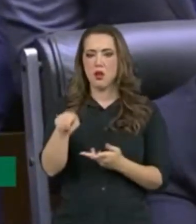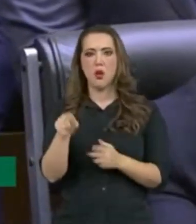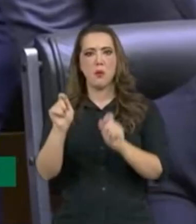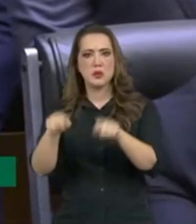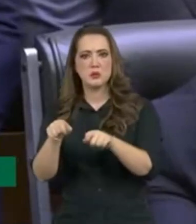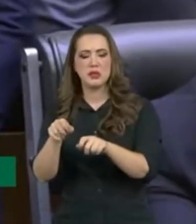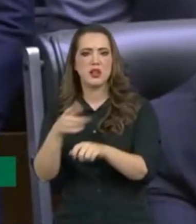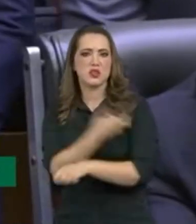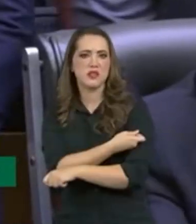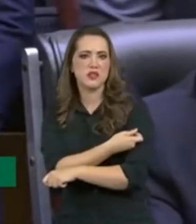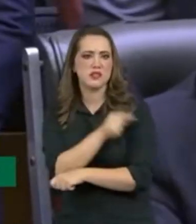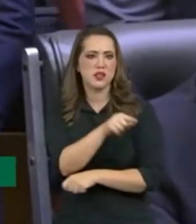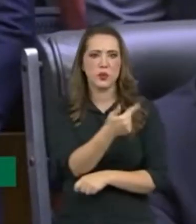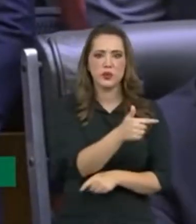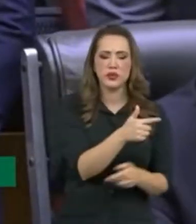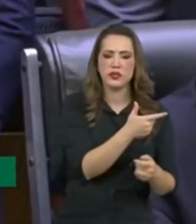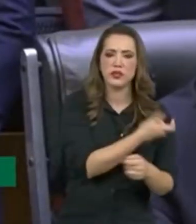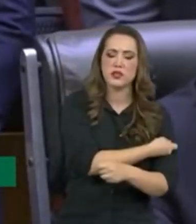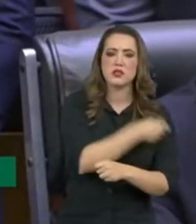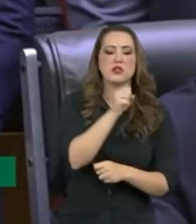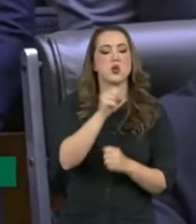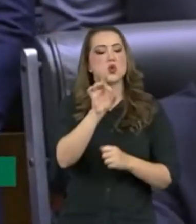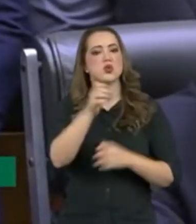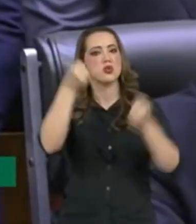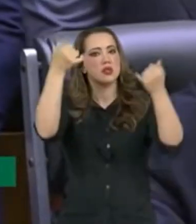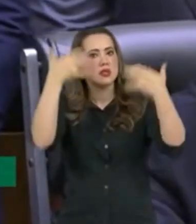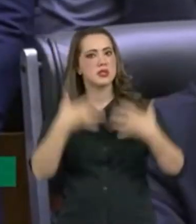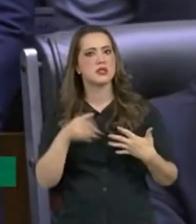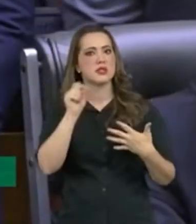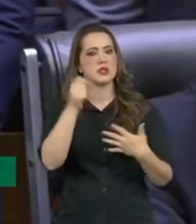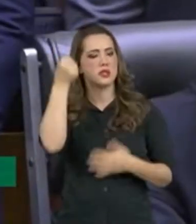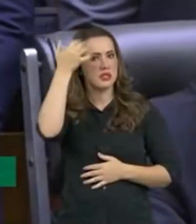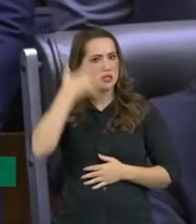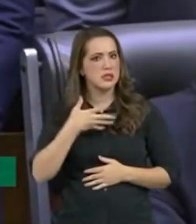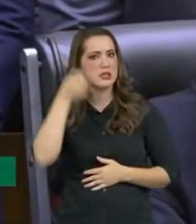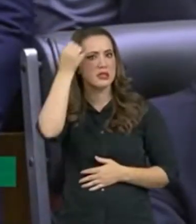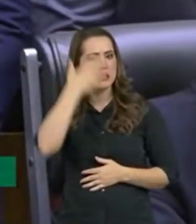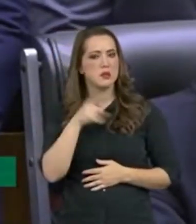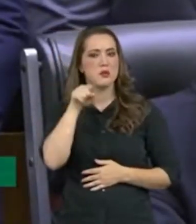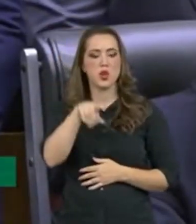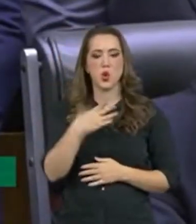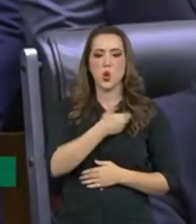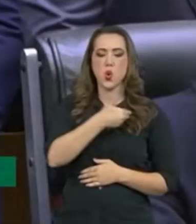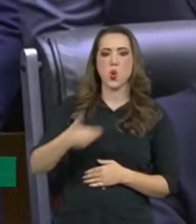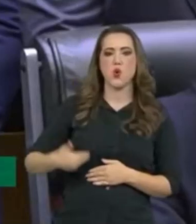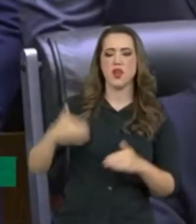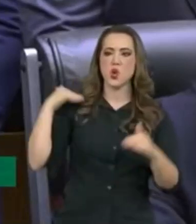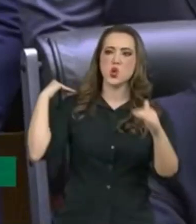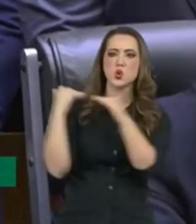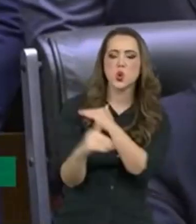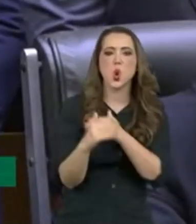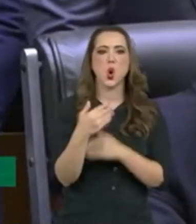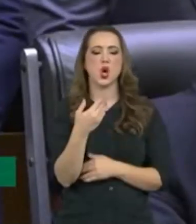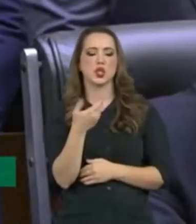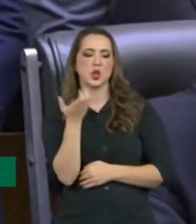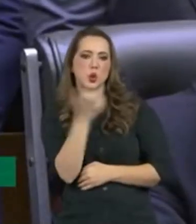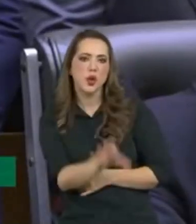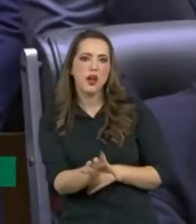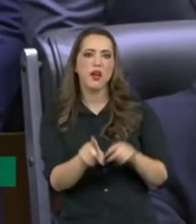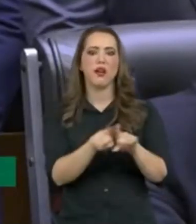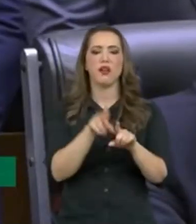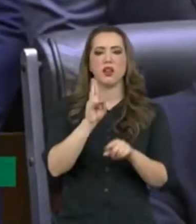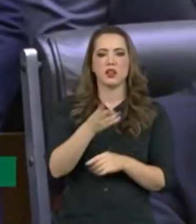Este paradoxo só se explica pela atitude criminosa de um governo negacionista, obscurantista